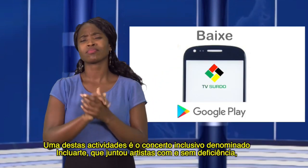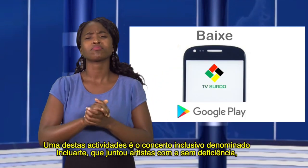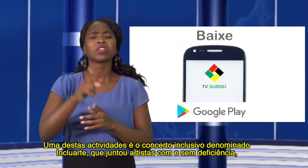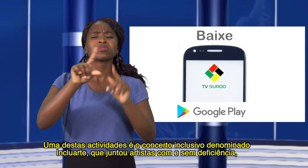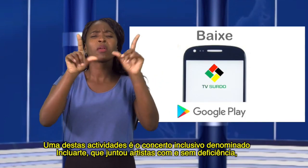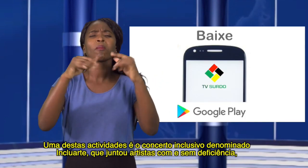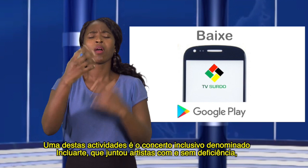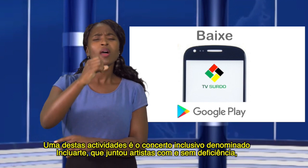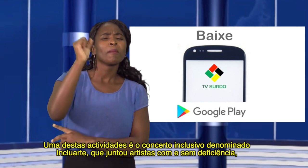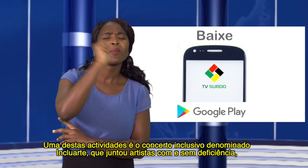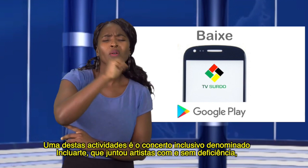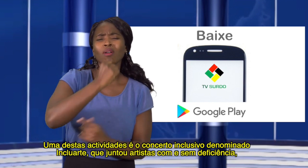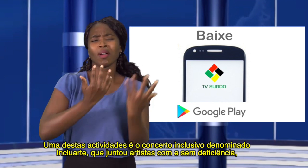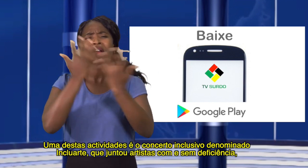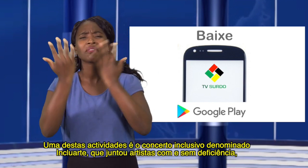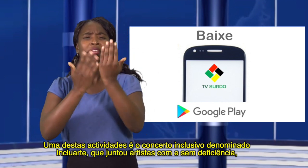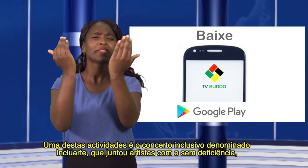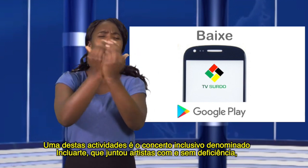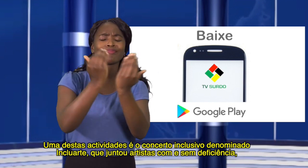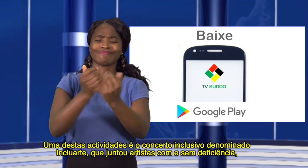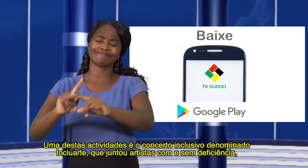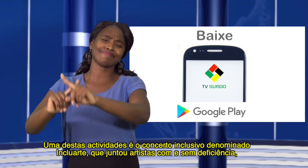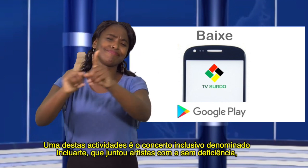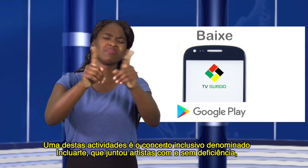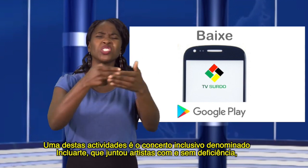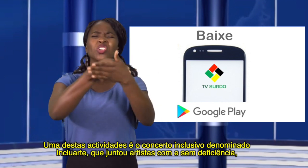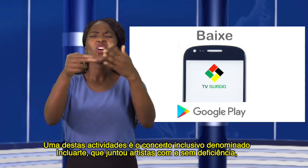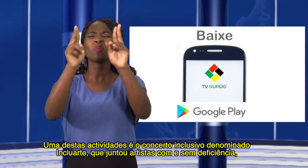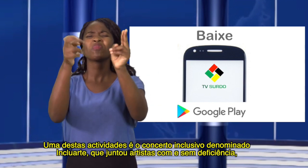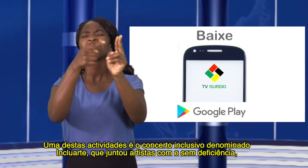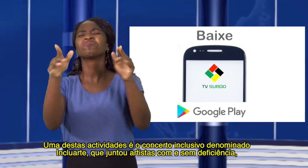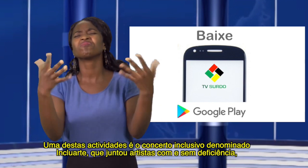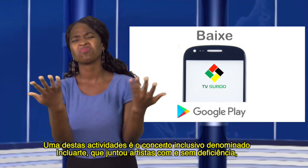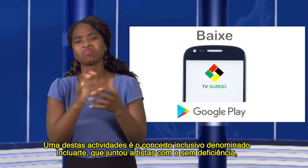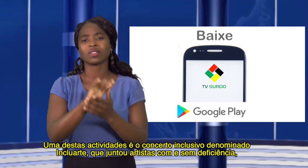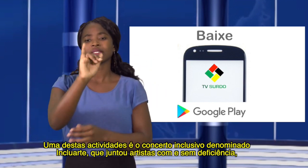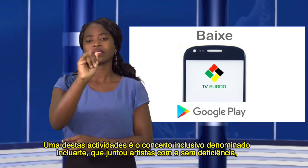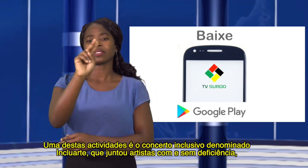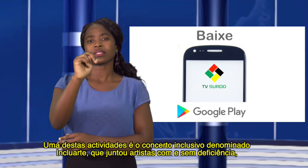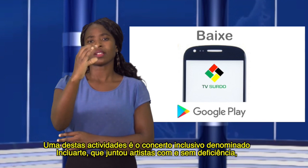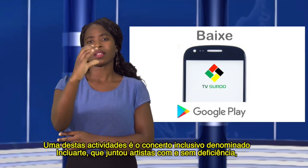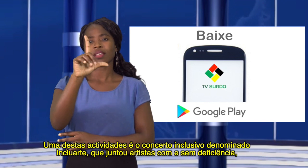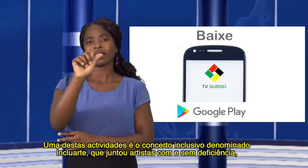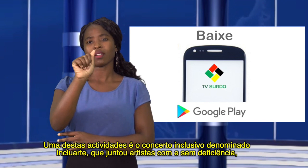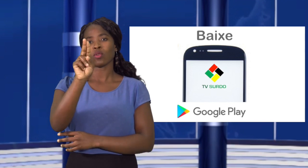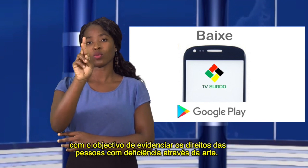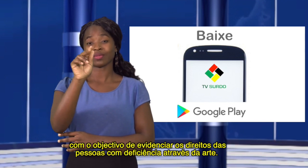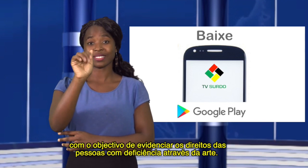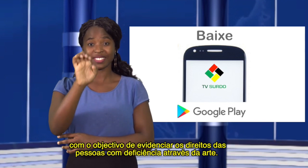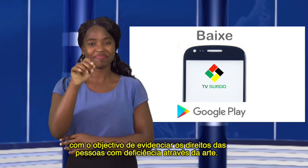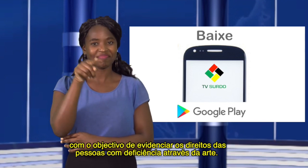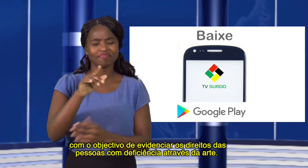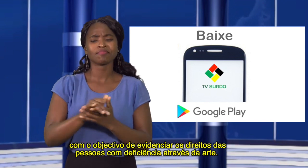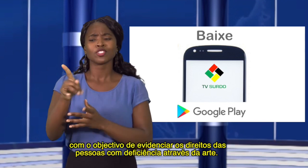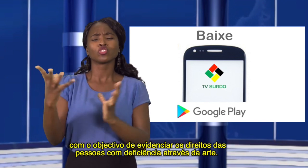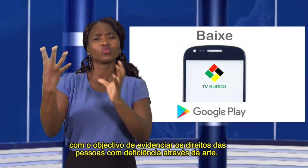Uma destas atividades é o concerto inclusivo denominado InCluArte, que juntou artistas com e sem deficiência